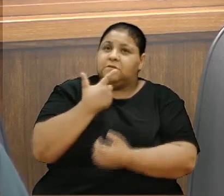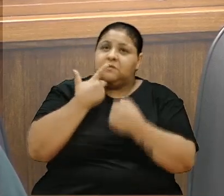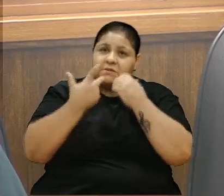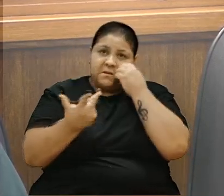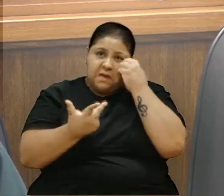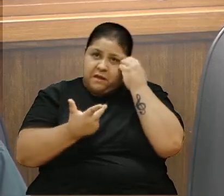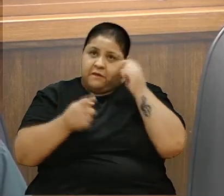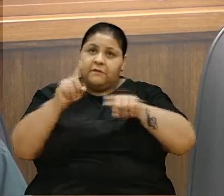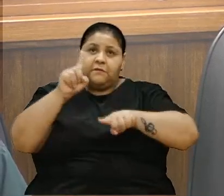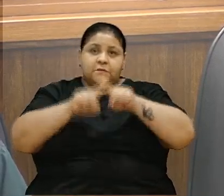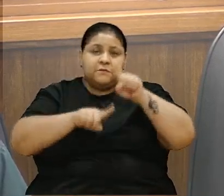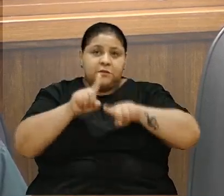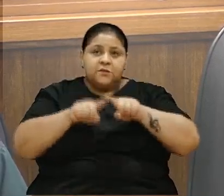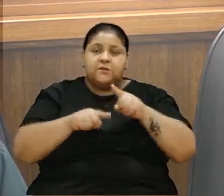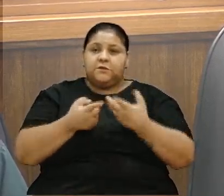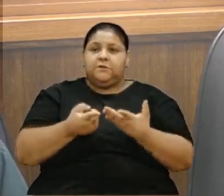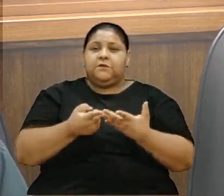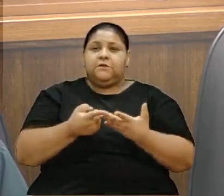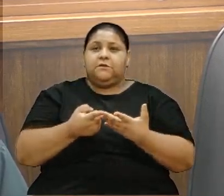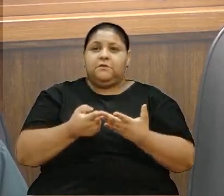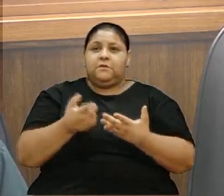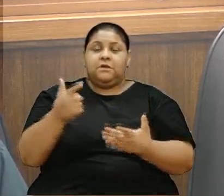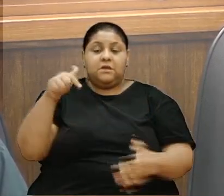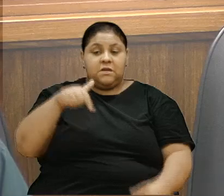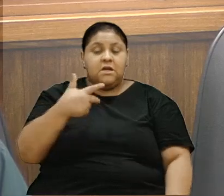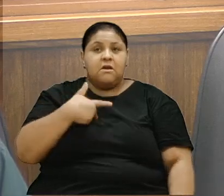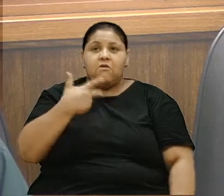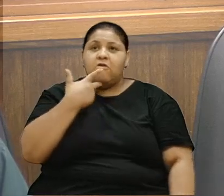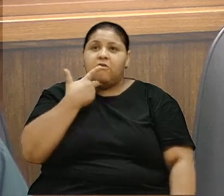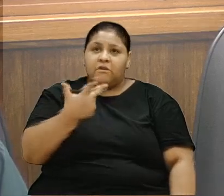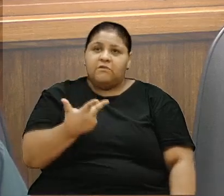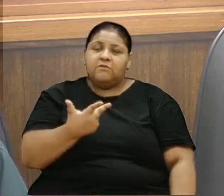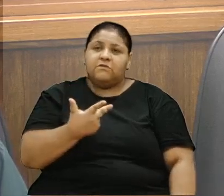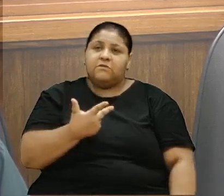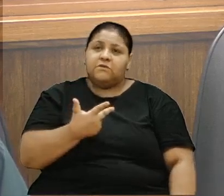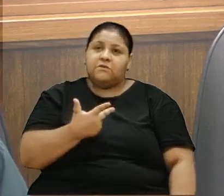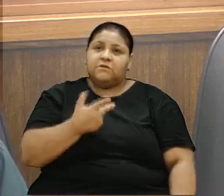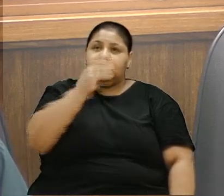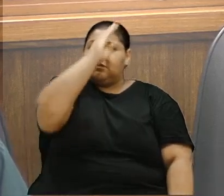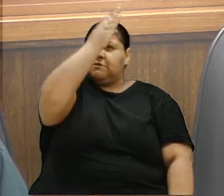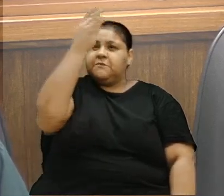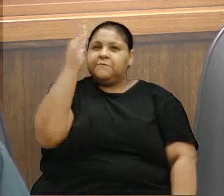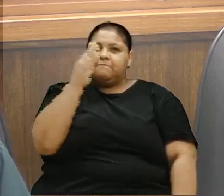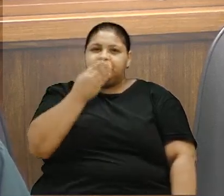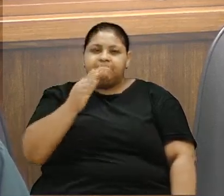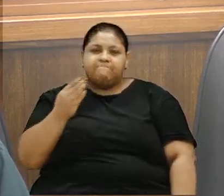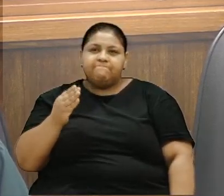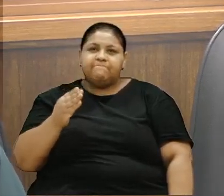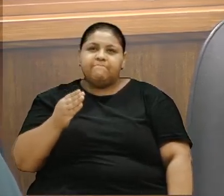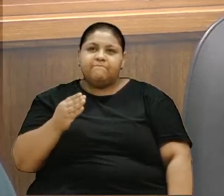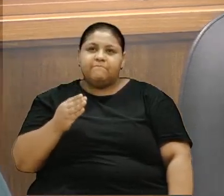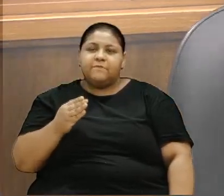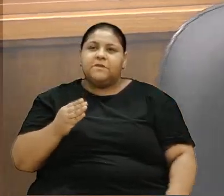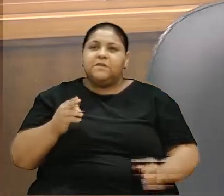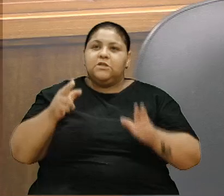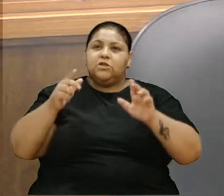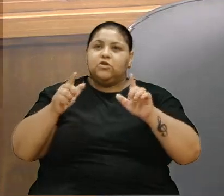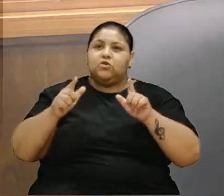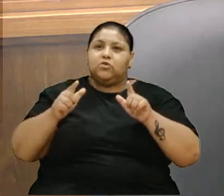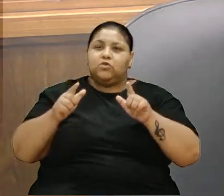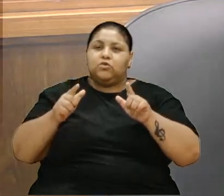falando de atividades assim. E eu trago aqui a questão da biblioteca da Estação Férrea. Não precisa